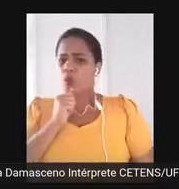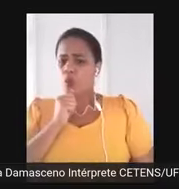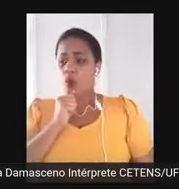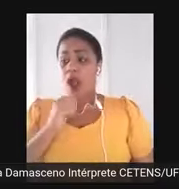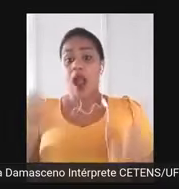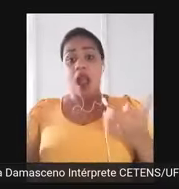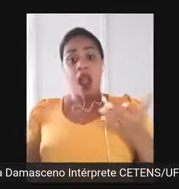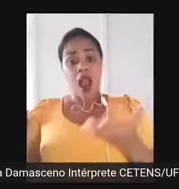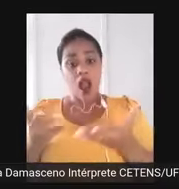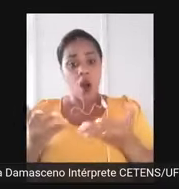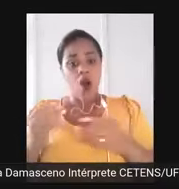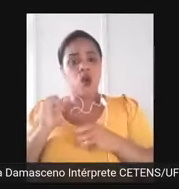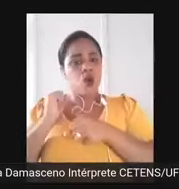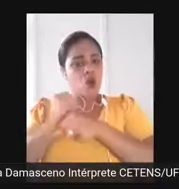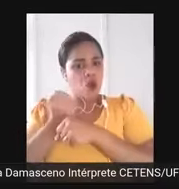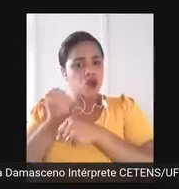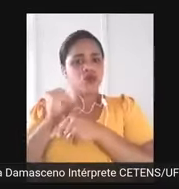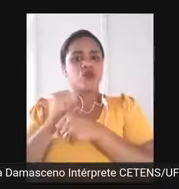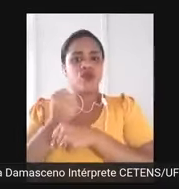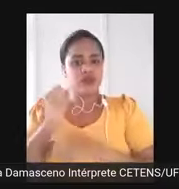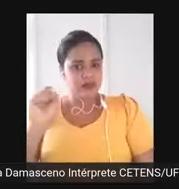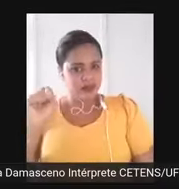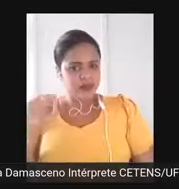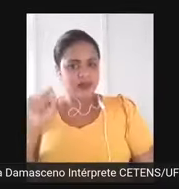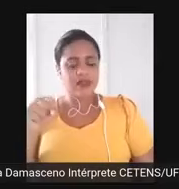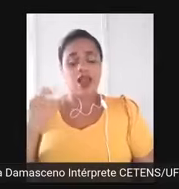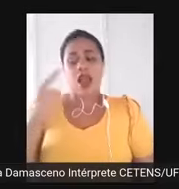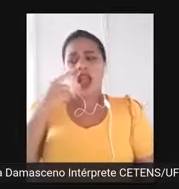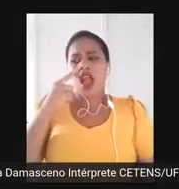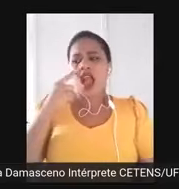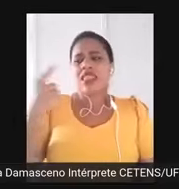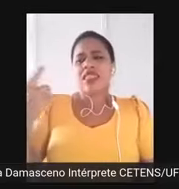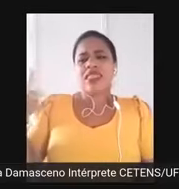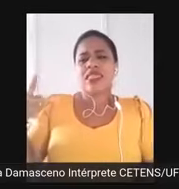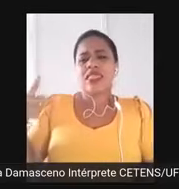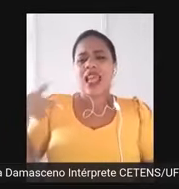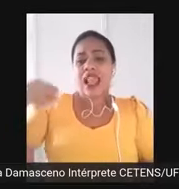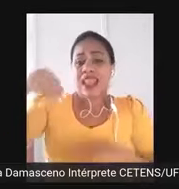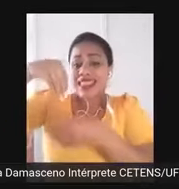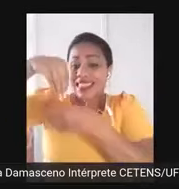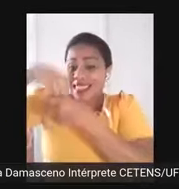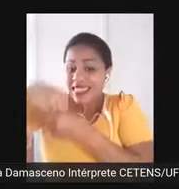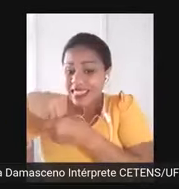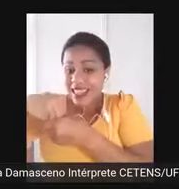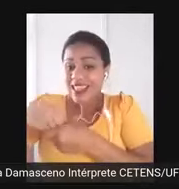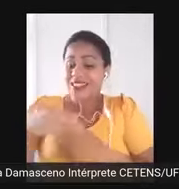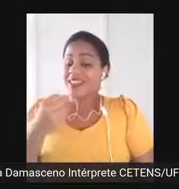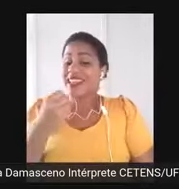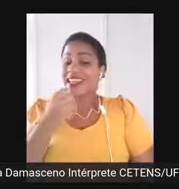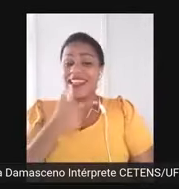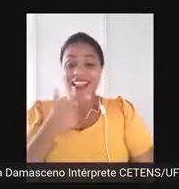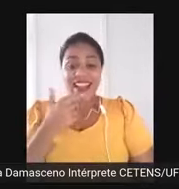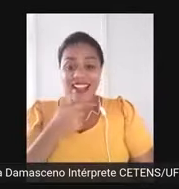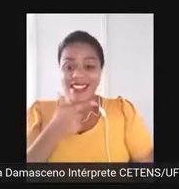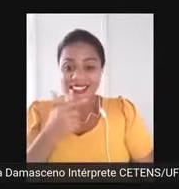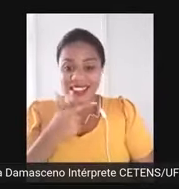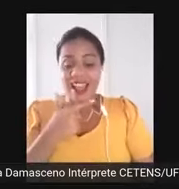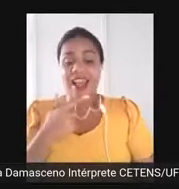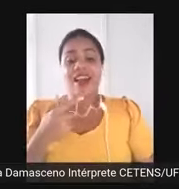elas possuem uma conformação, uma espécie de geografia interna muito, muito engraçada até certo ponto,